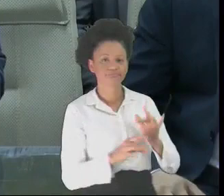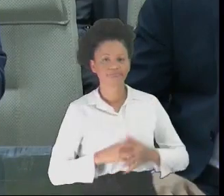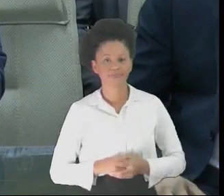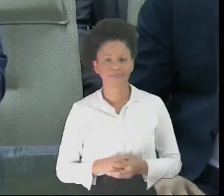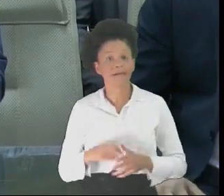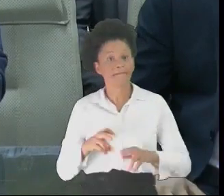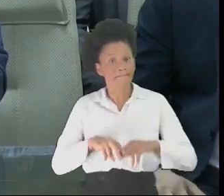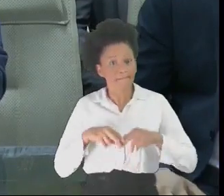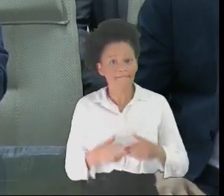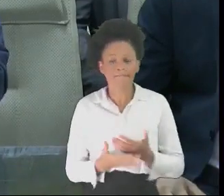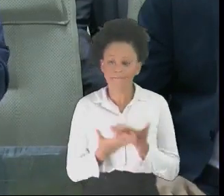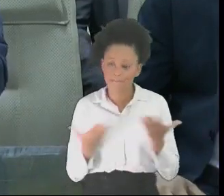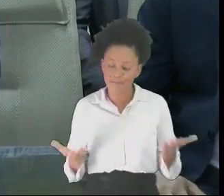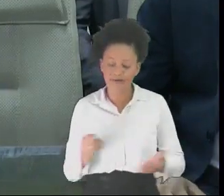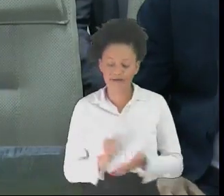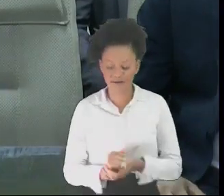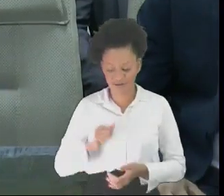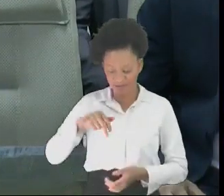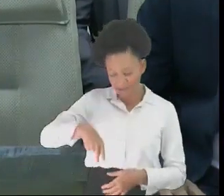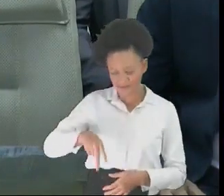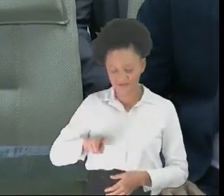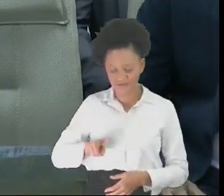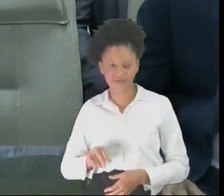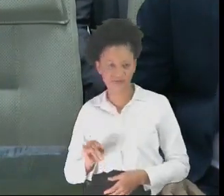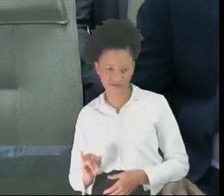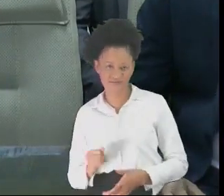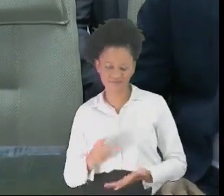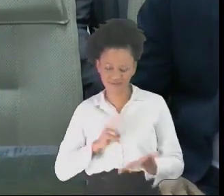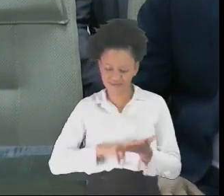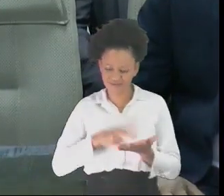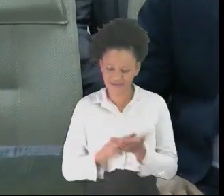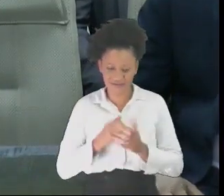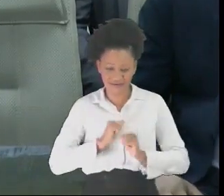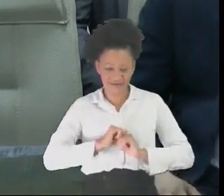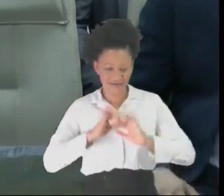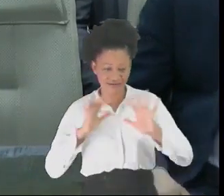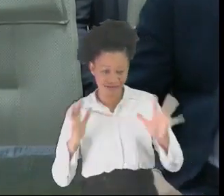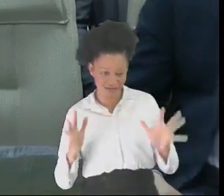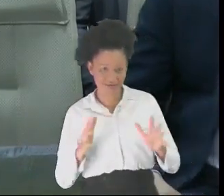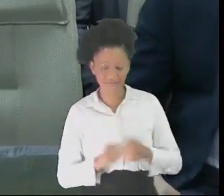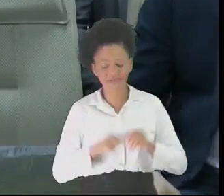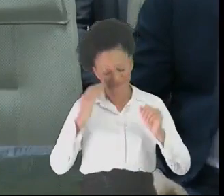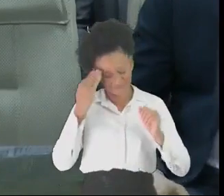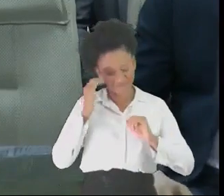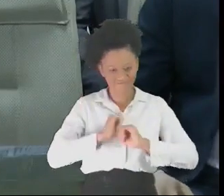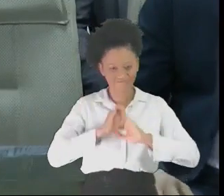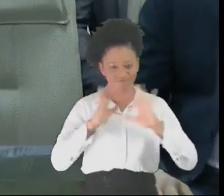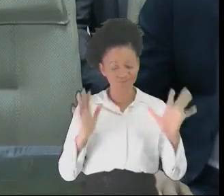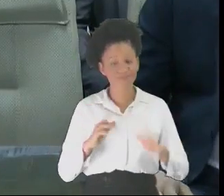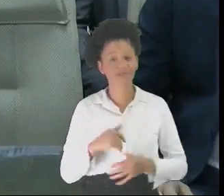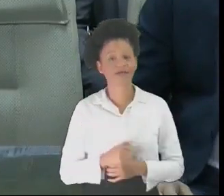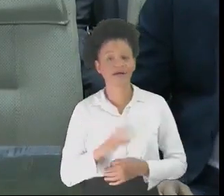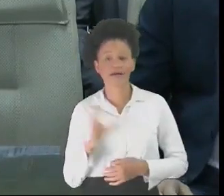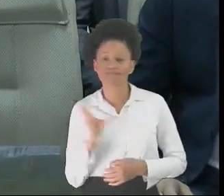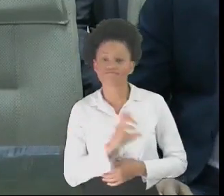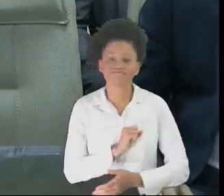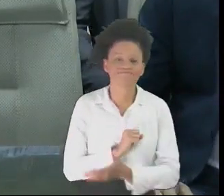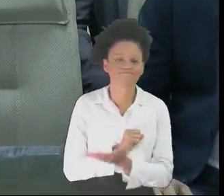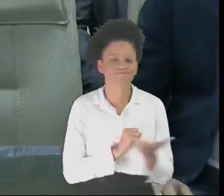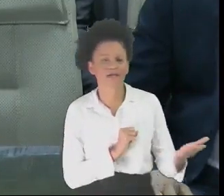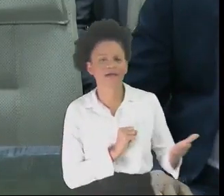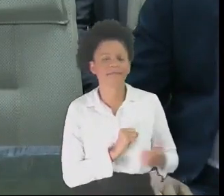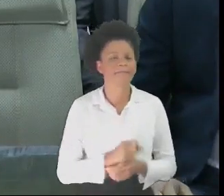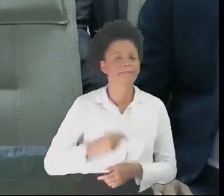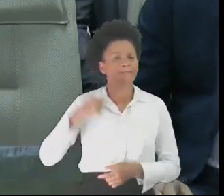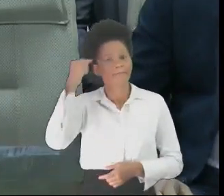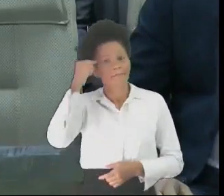por isso que a Bíblia NVI diz perverso, não está bem traduzido, mas dá para entender. Então, meus amados irmãos, imagine, irmão,